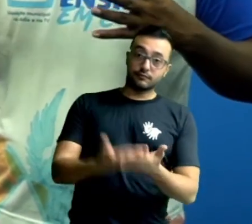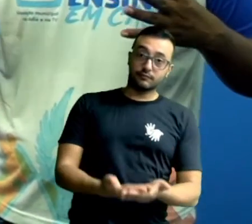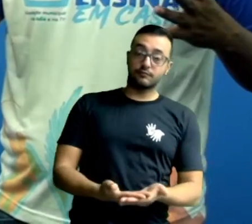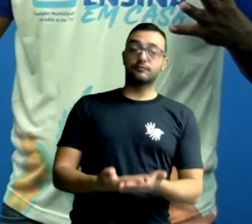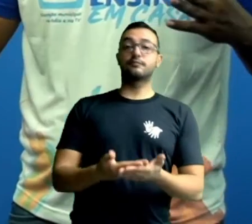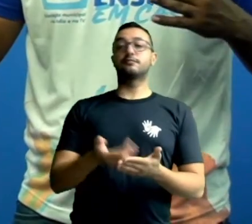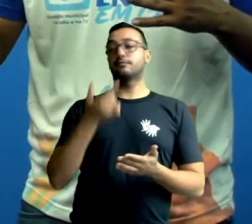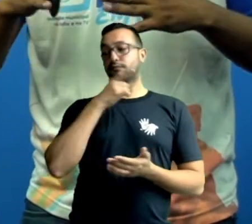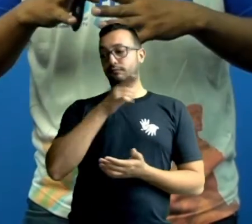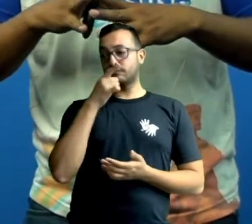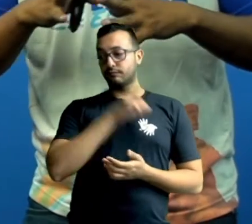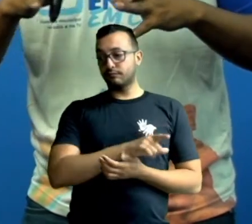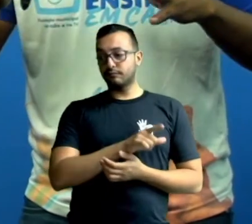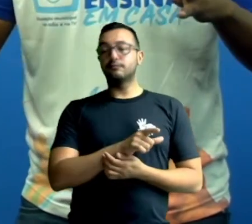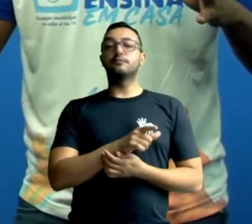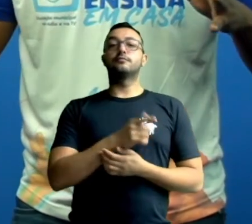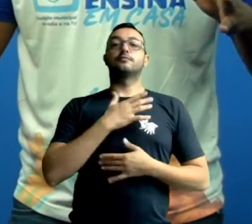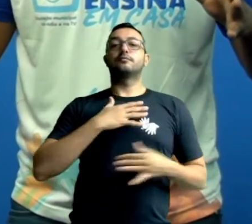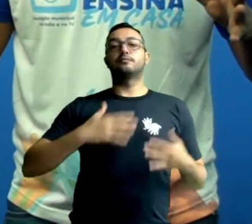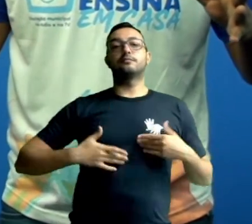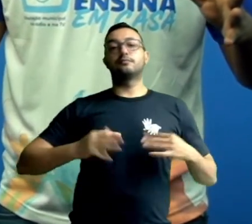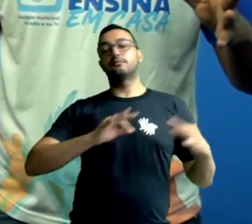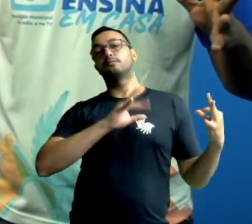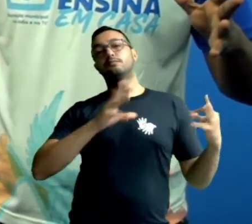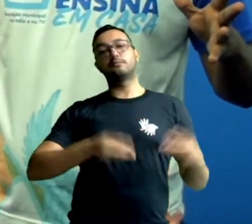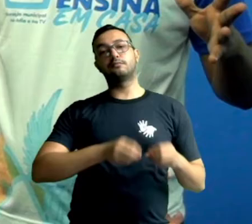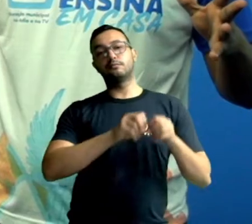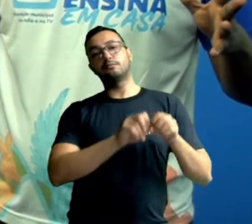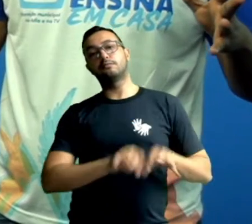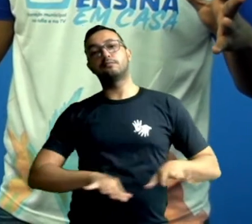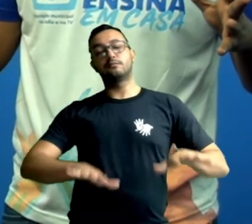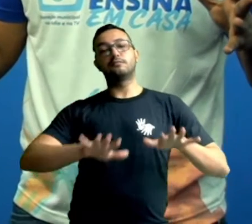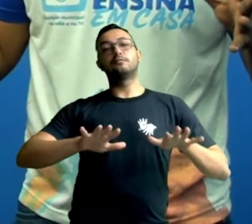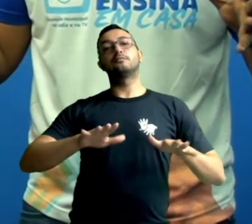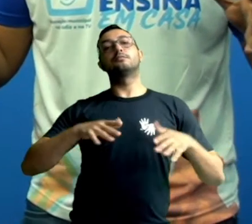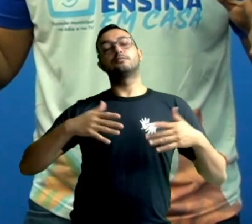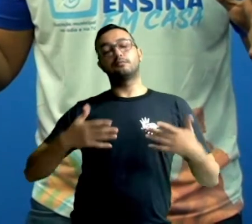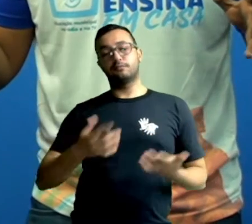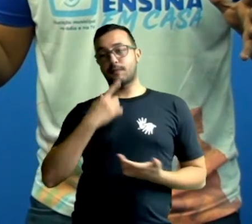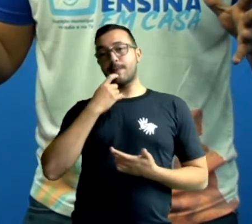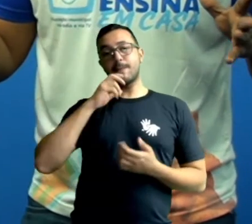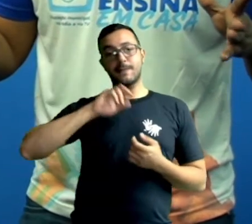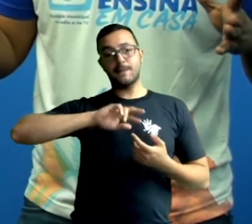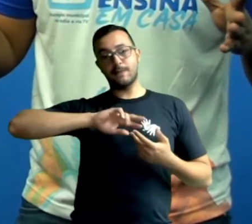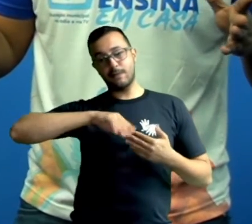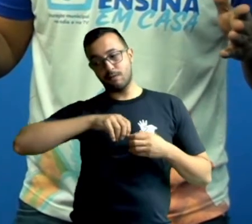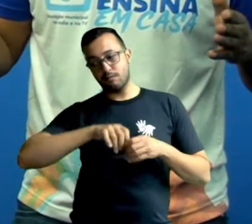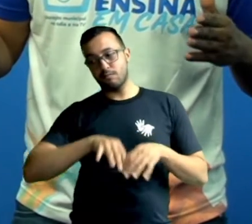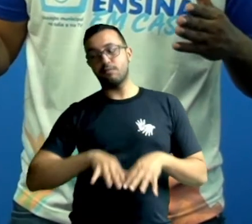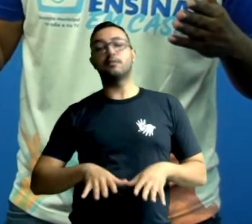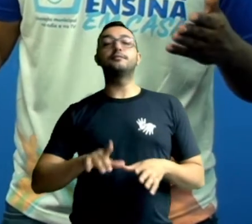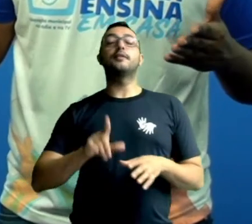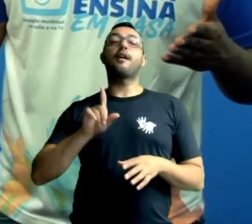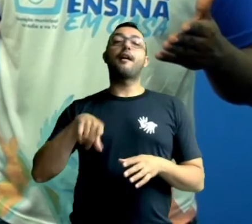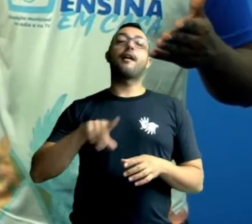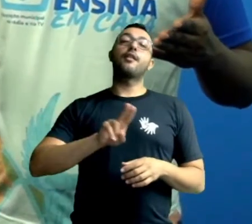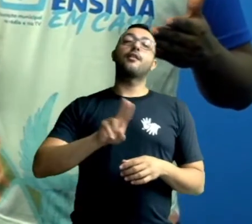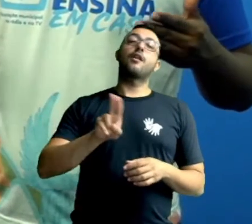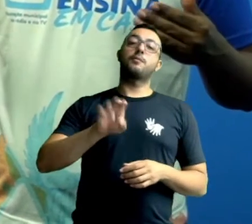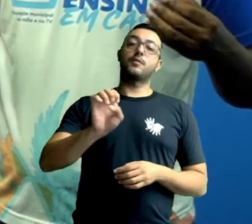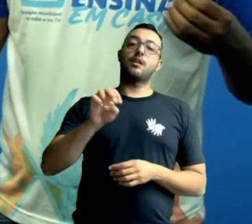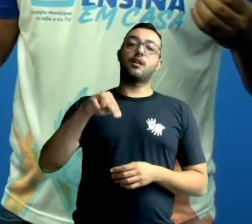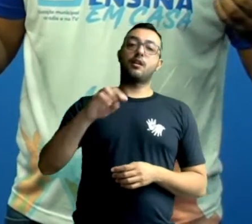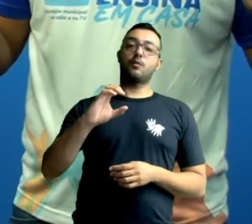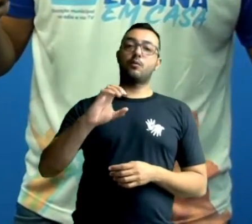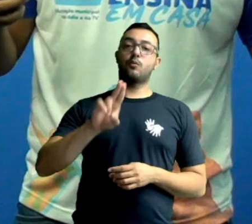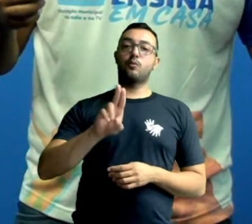passar para o organismo inteiro, se espalhando por todo o organismo pela corrente sanguínea, chama-se período de incubação, em